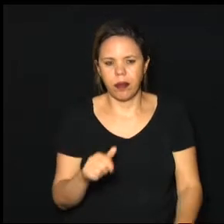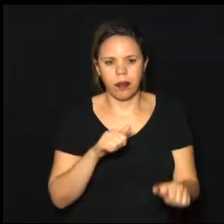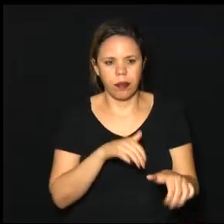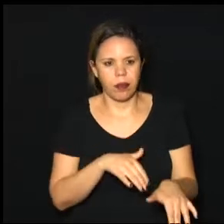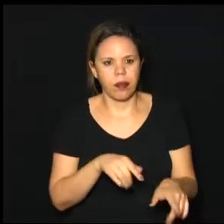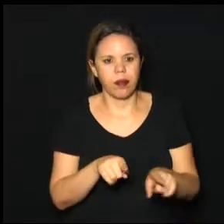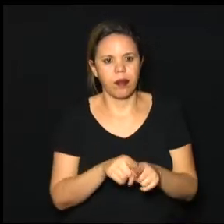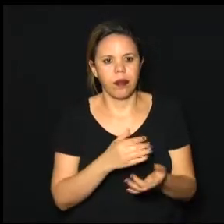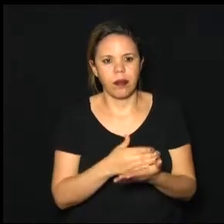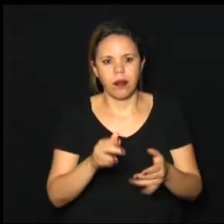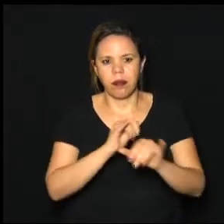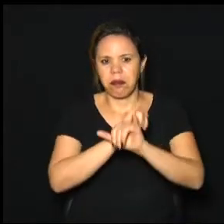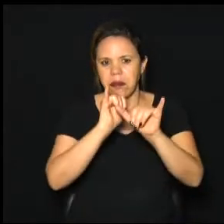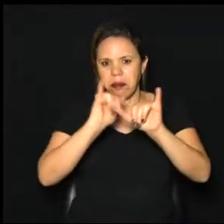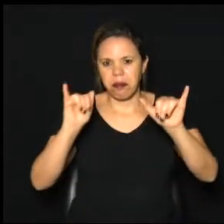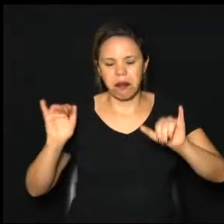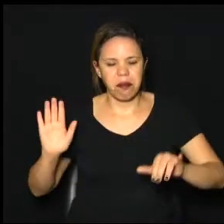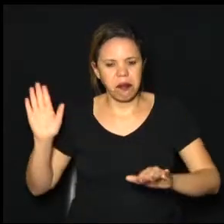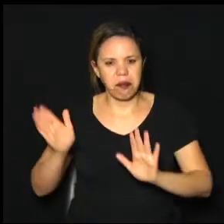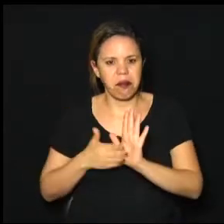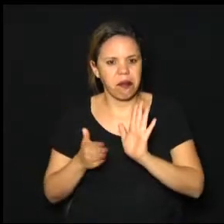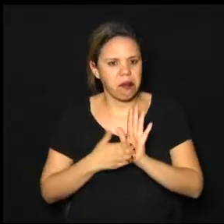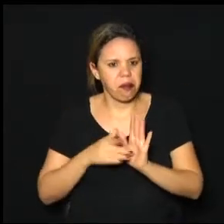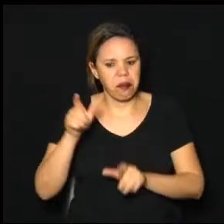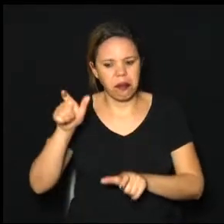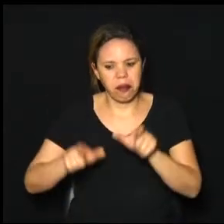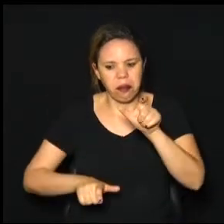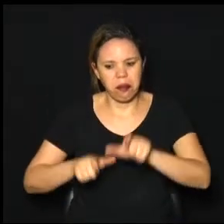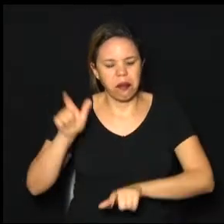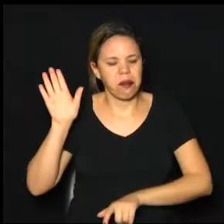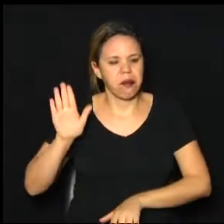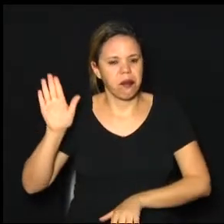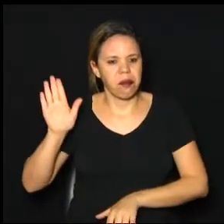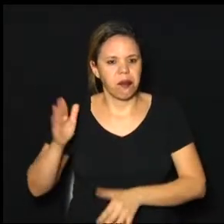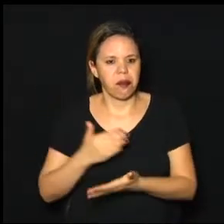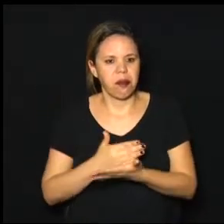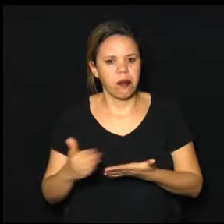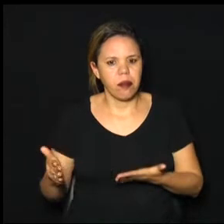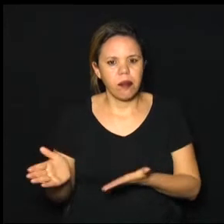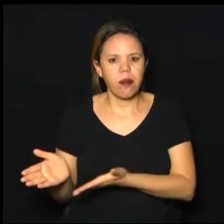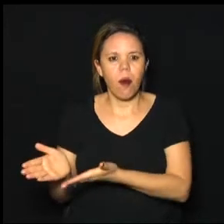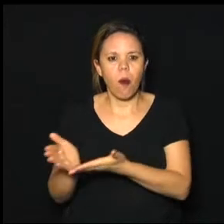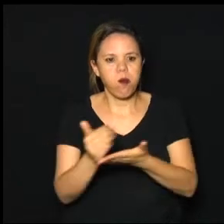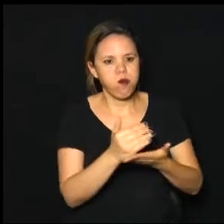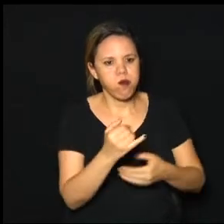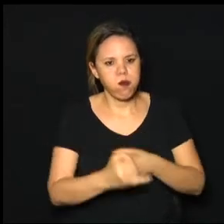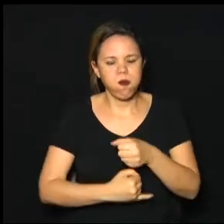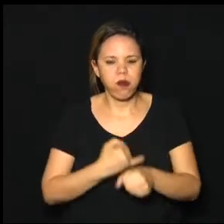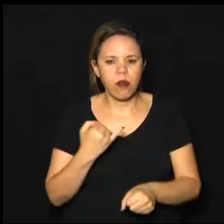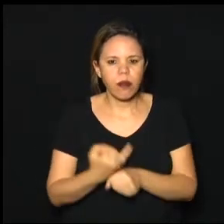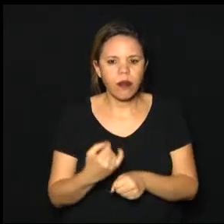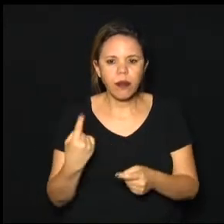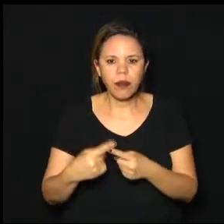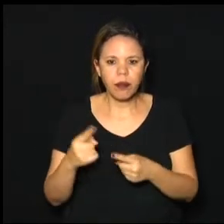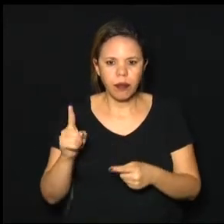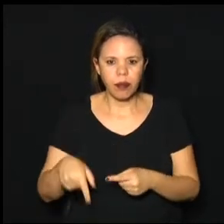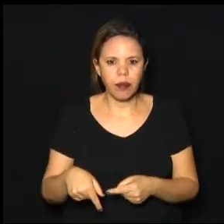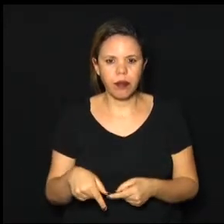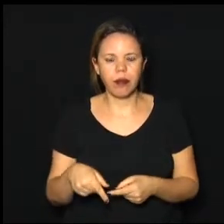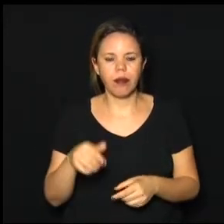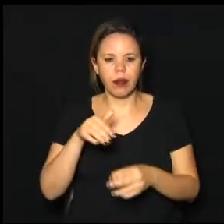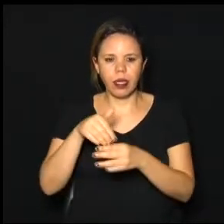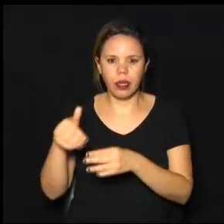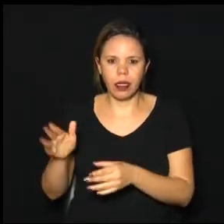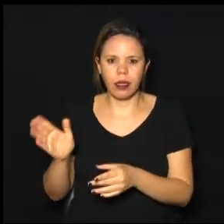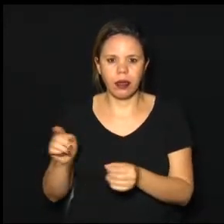campanha. Os candidatos, então, começarão a arrecadar recursos, porque é campanha eleitoral, quem já